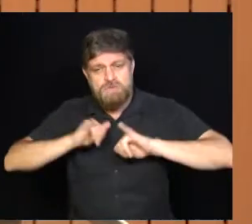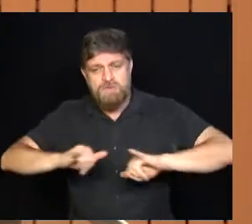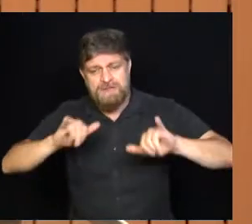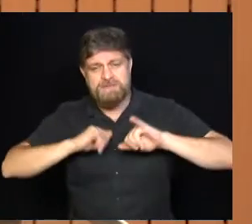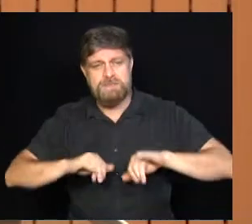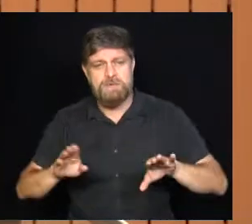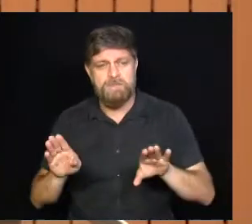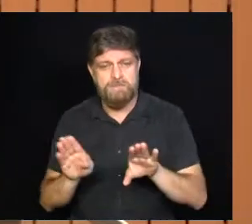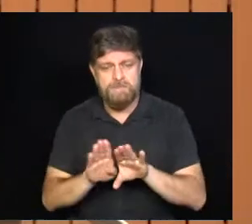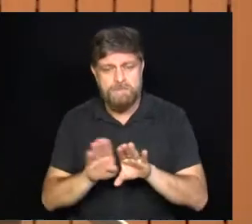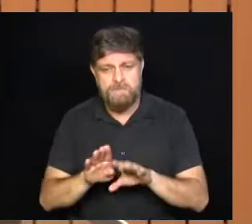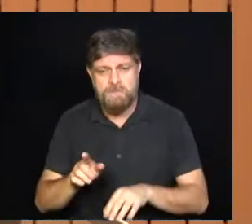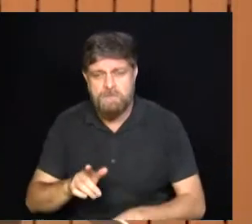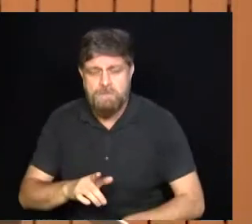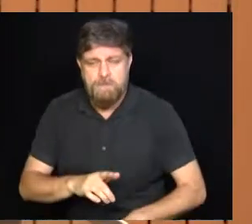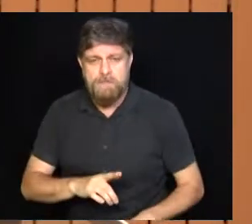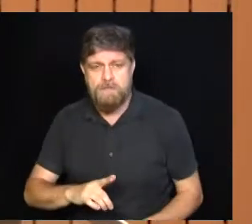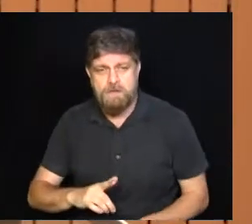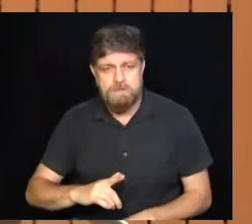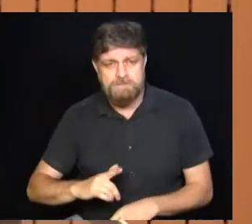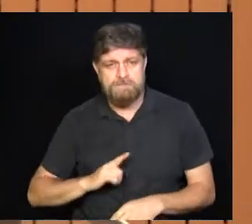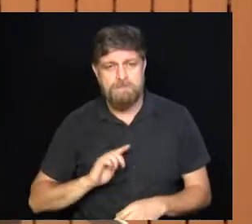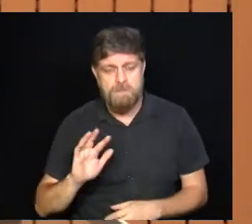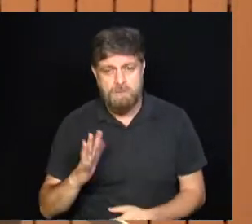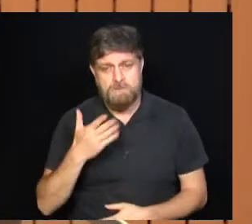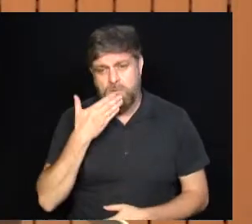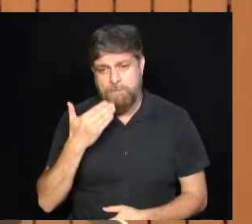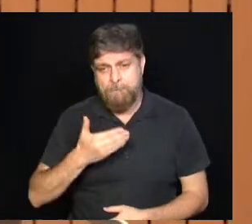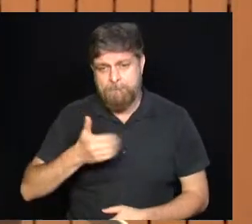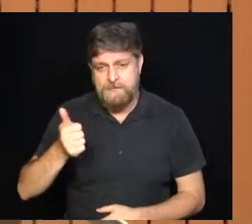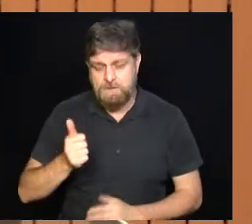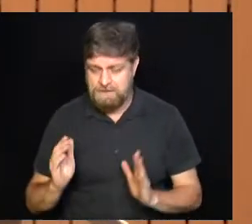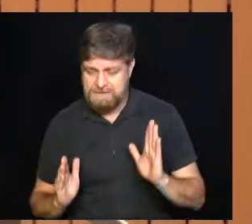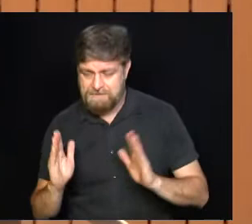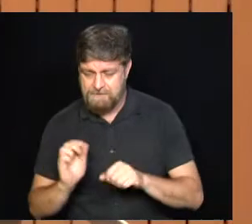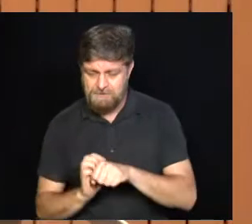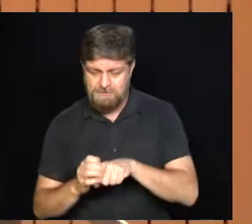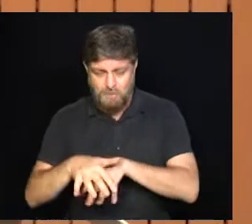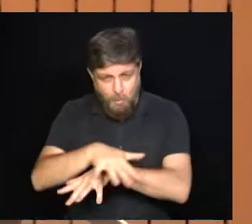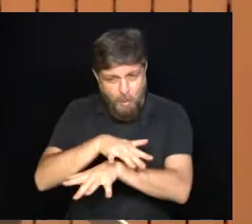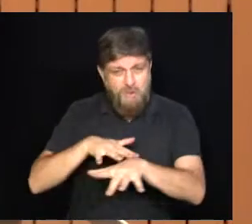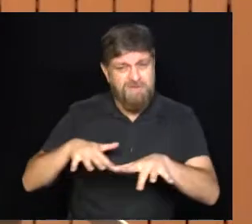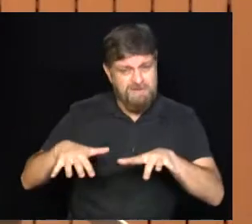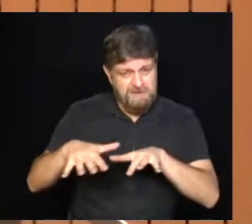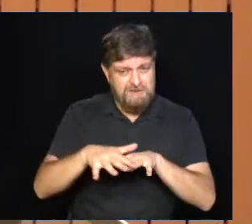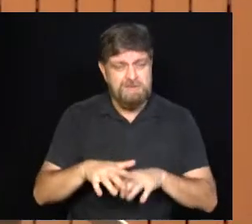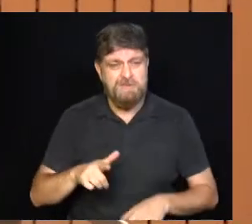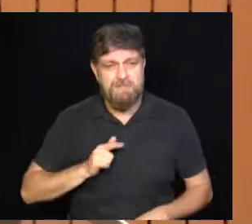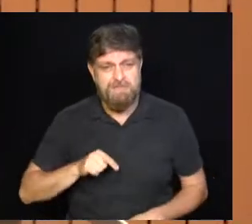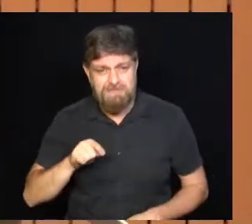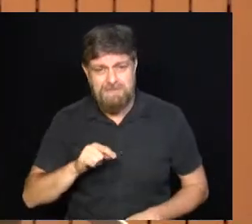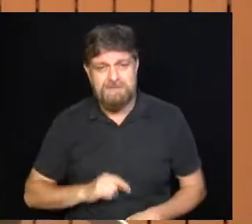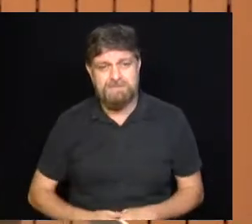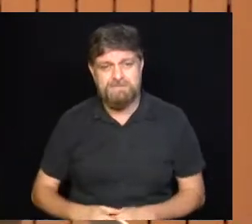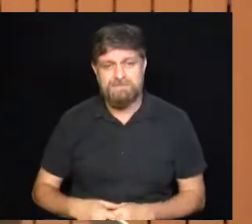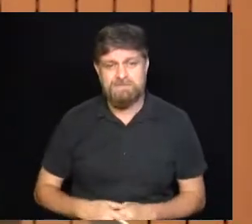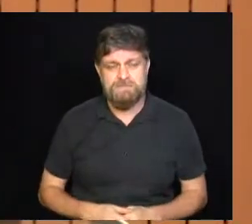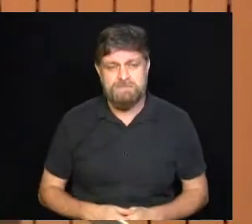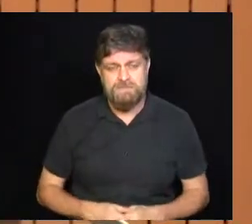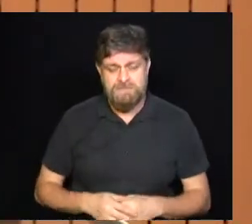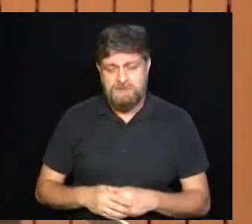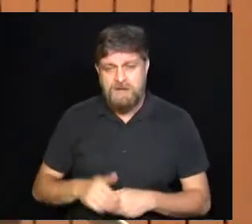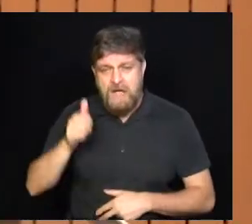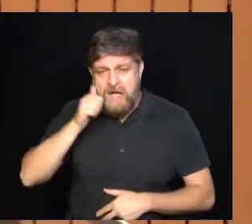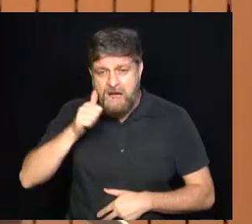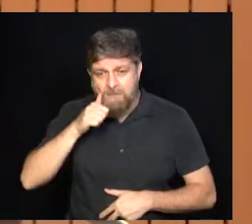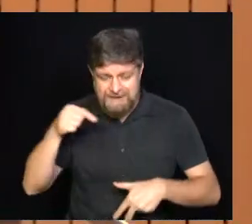divulgação ter sido feito melhor nesse período, mas também essas oportunidades, como a violência contra a mulher